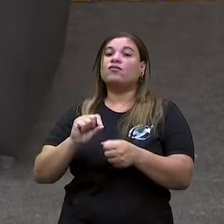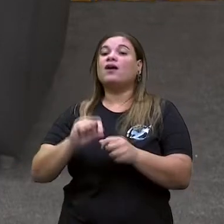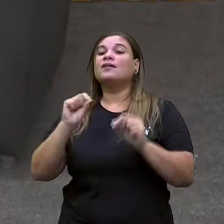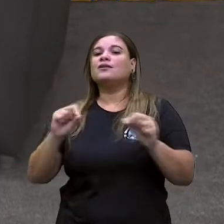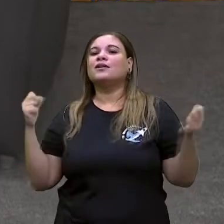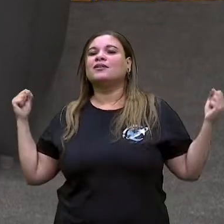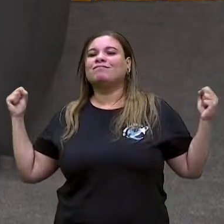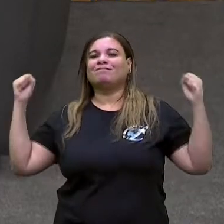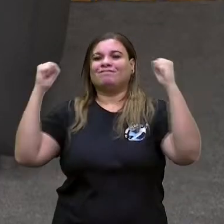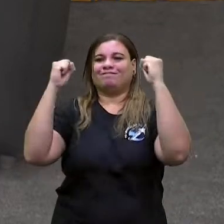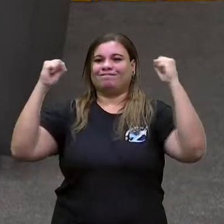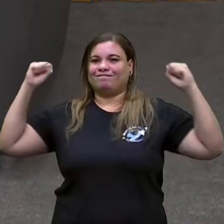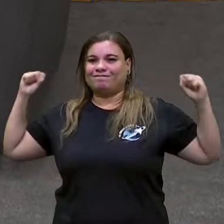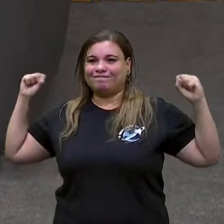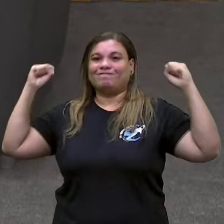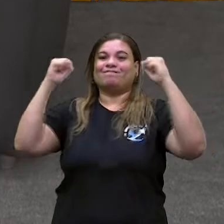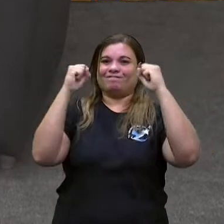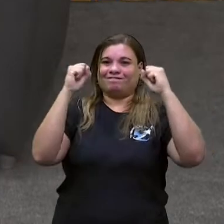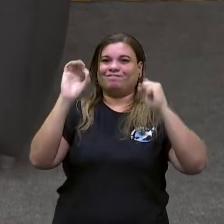você lê,